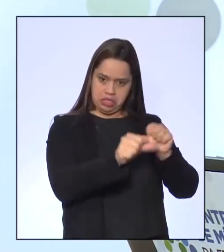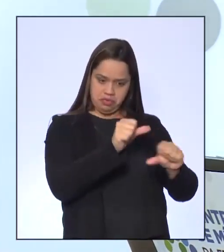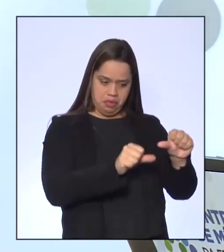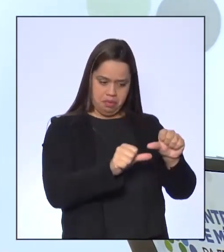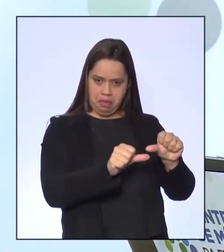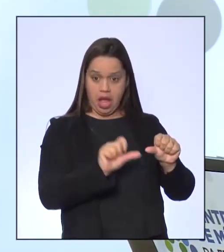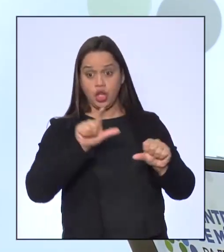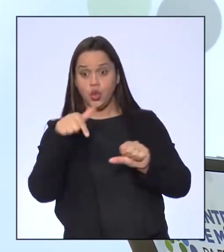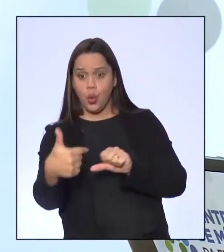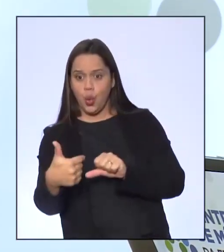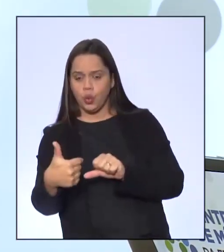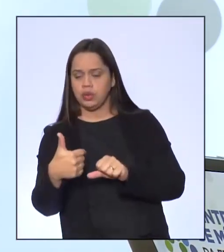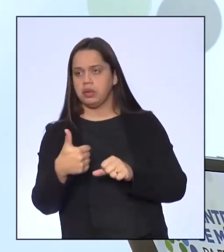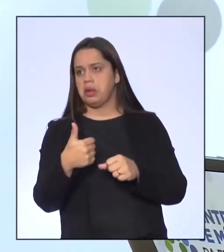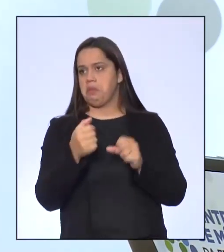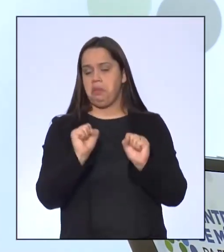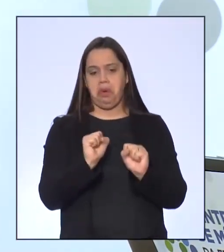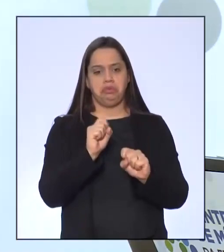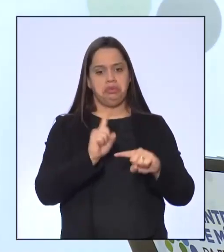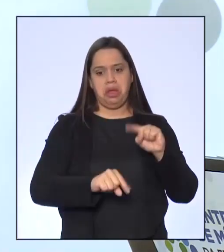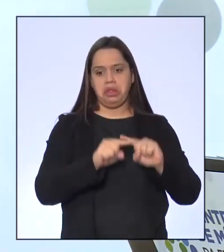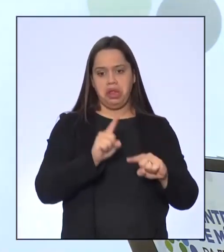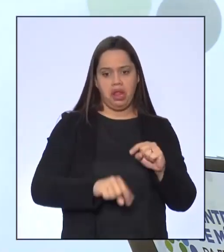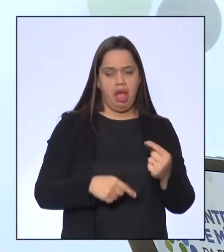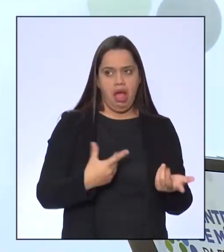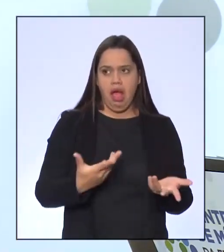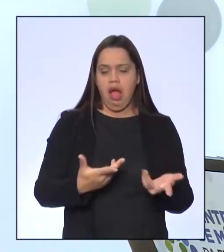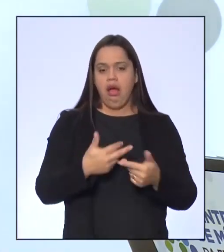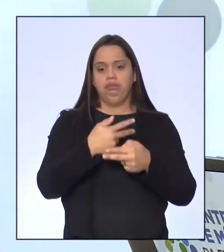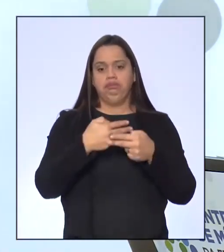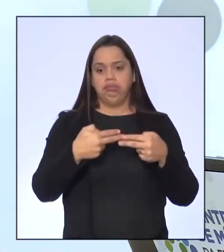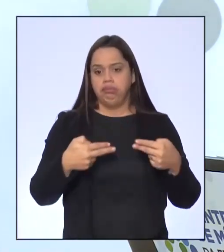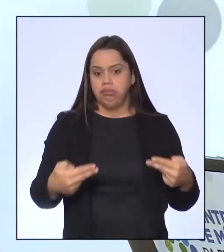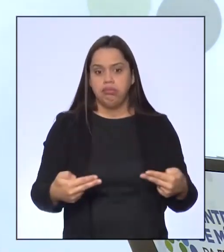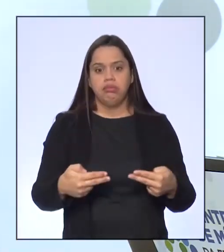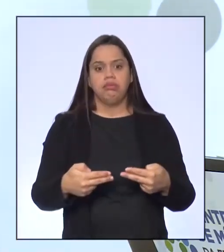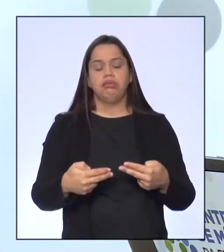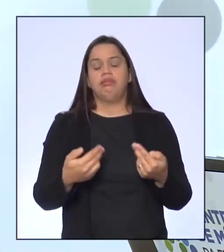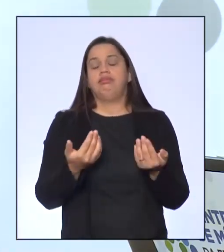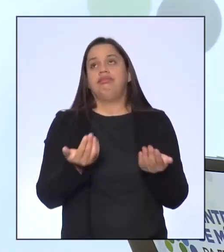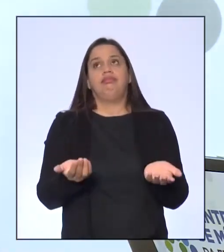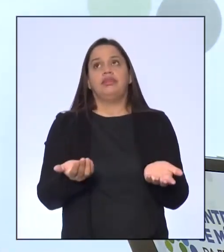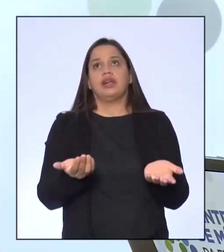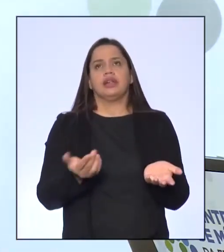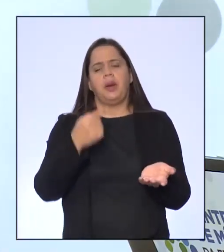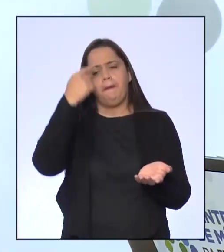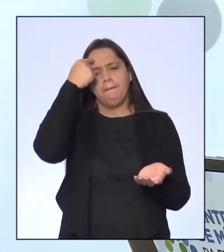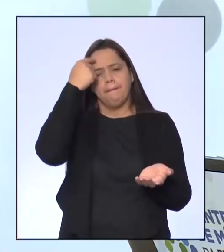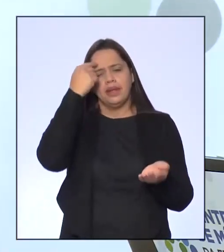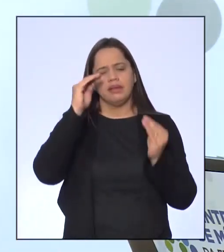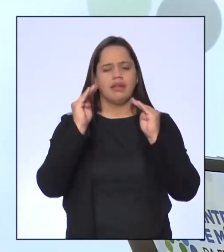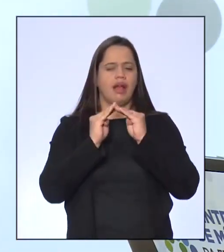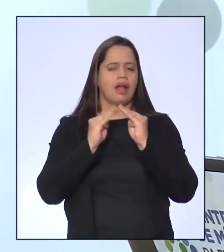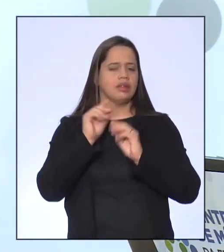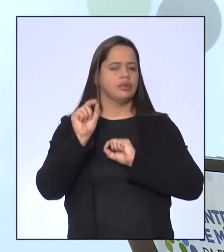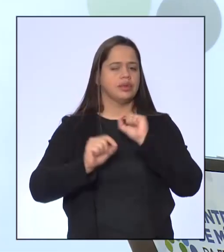ser uma substância, pode ser alguns objetos. Então, pensa em